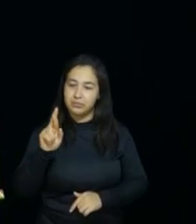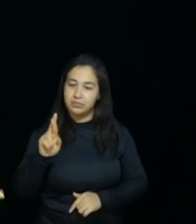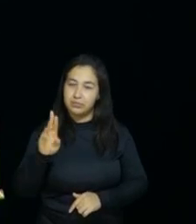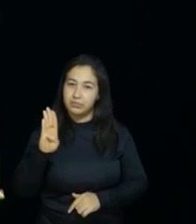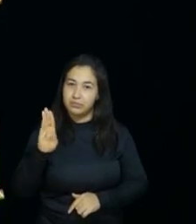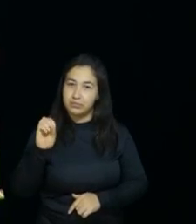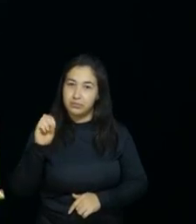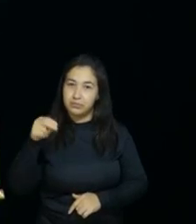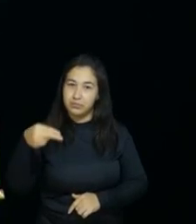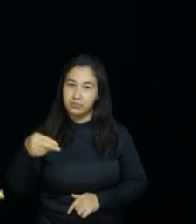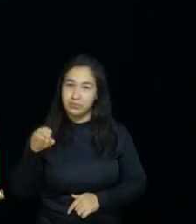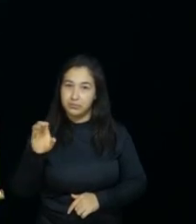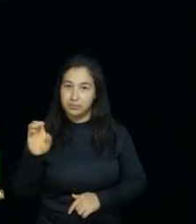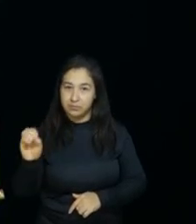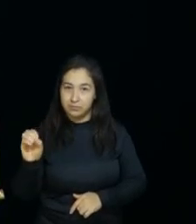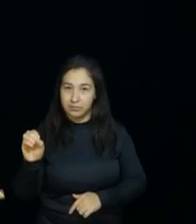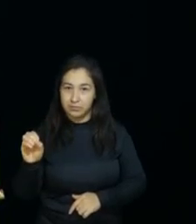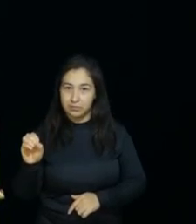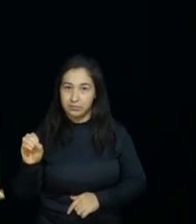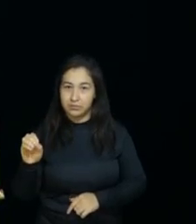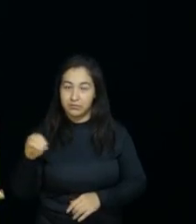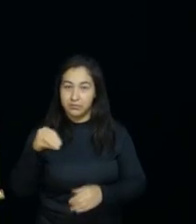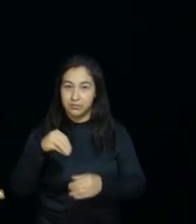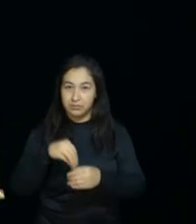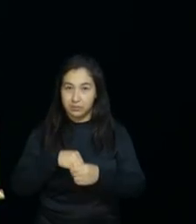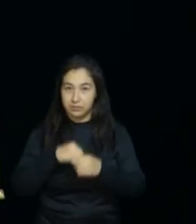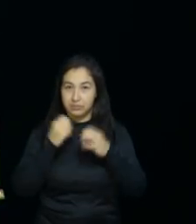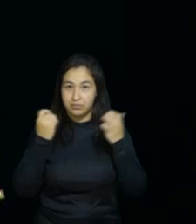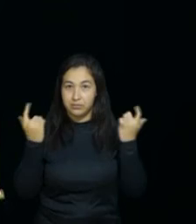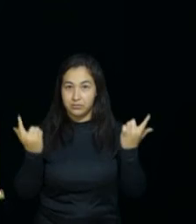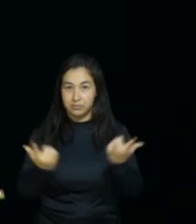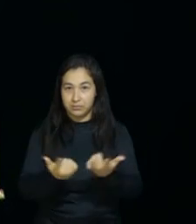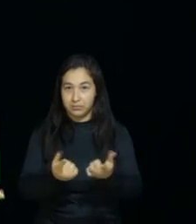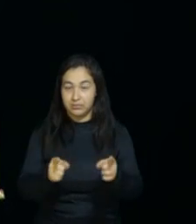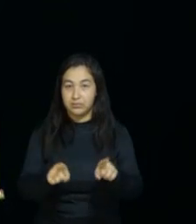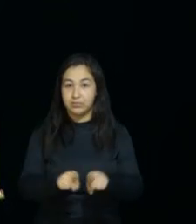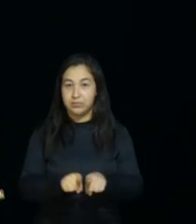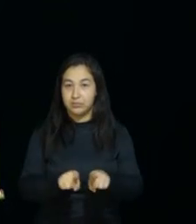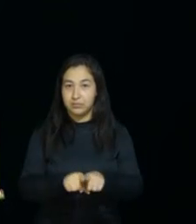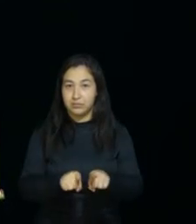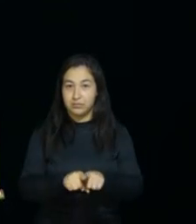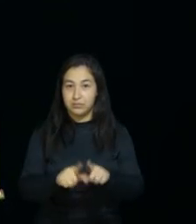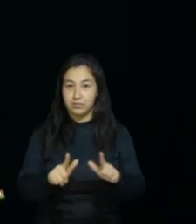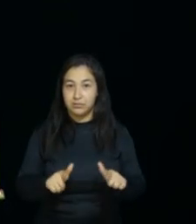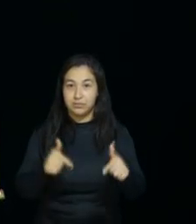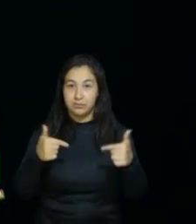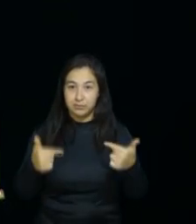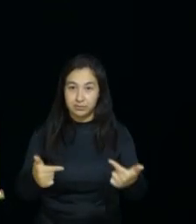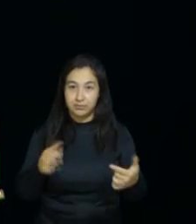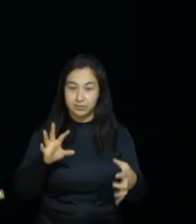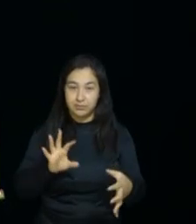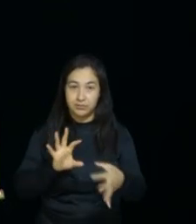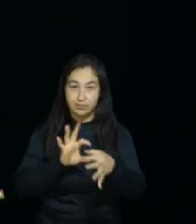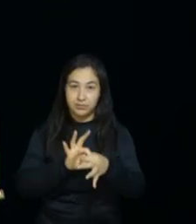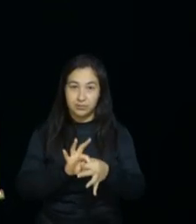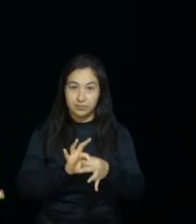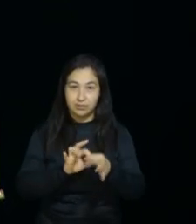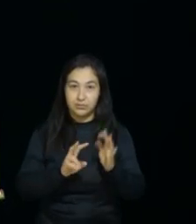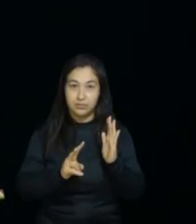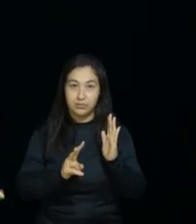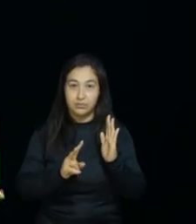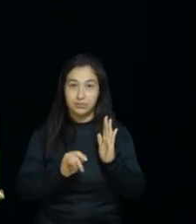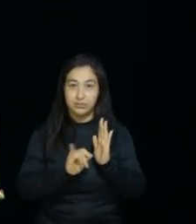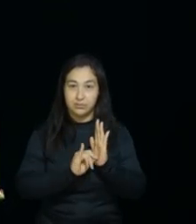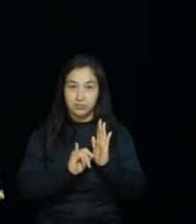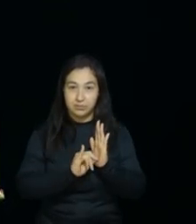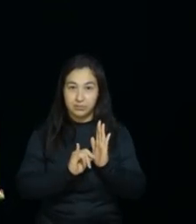movimentações dos parlamentares da Assembleia Legislativa, garante ações ligadas aos editais e licitações que